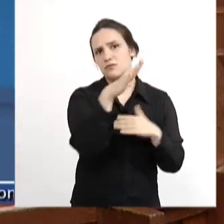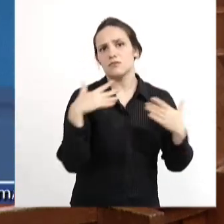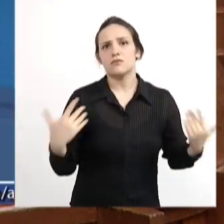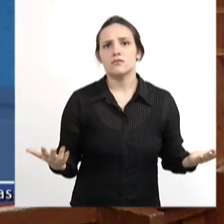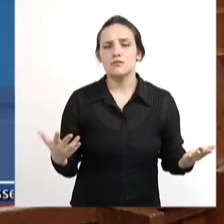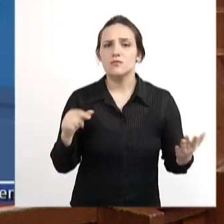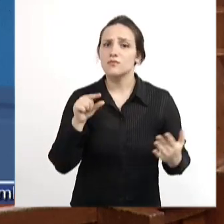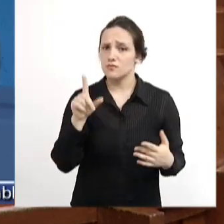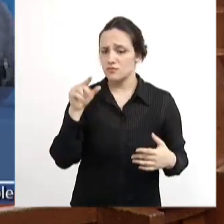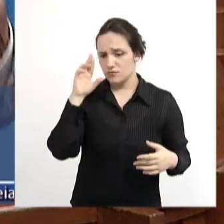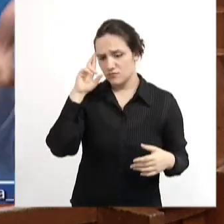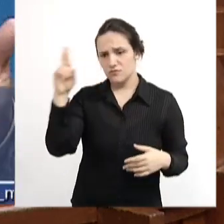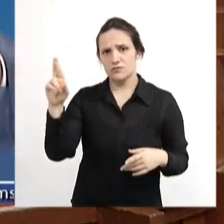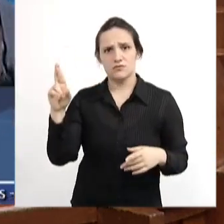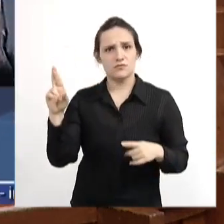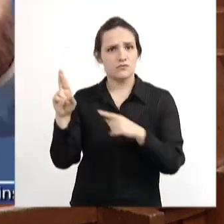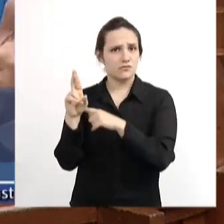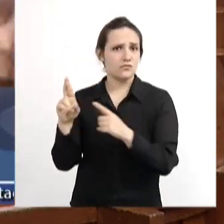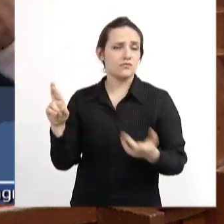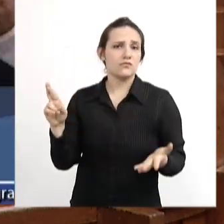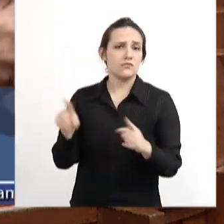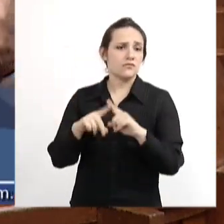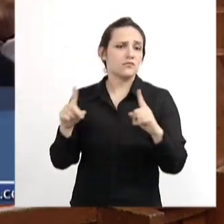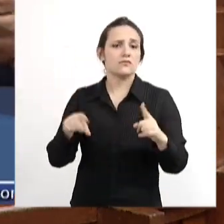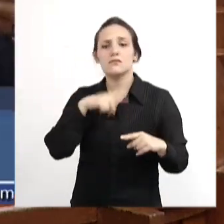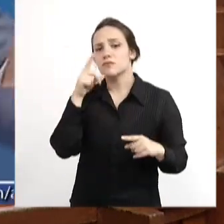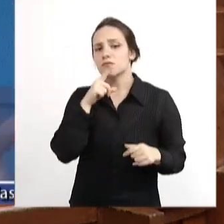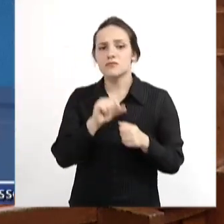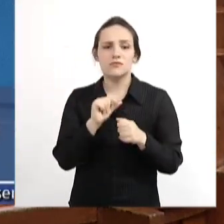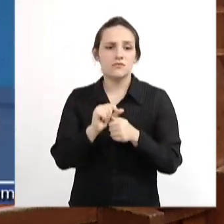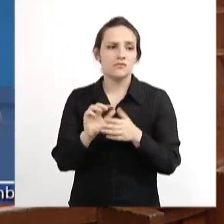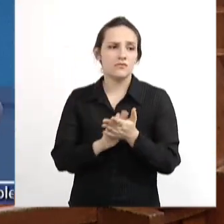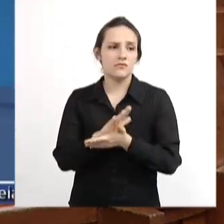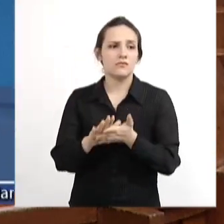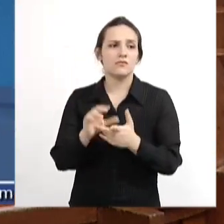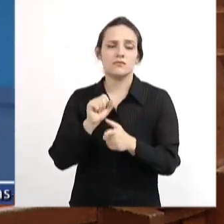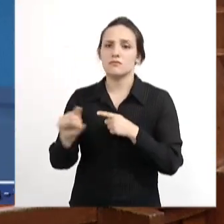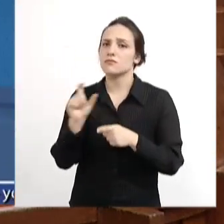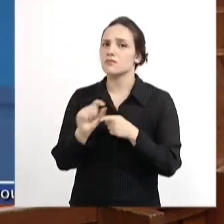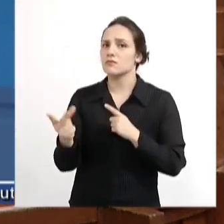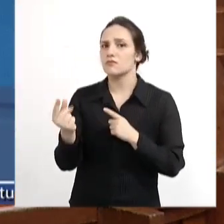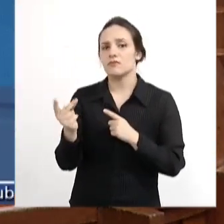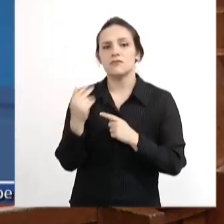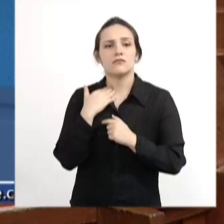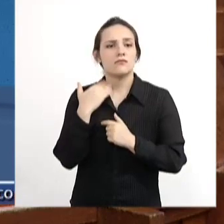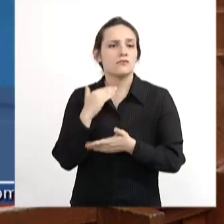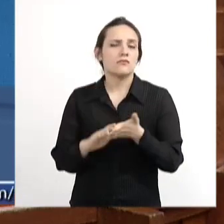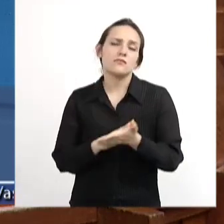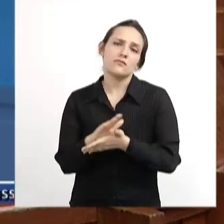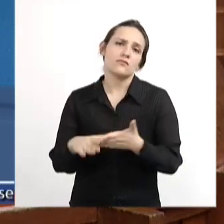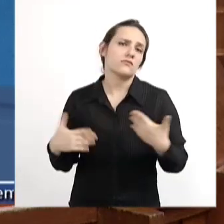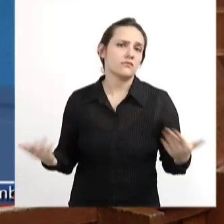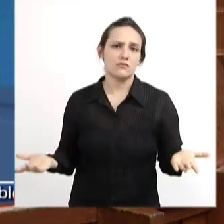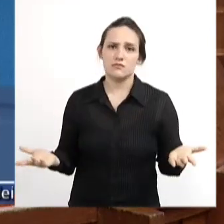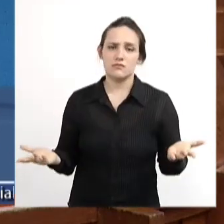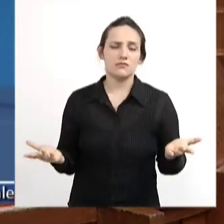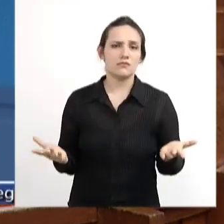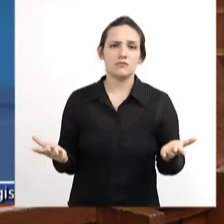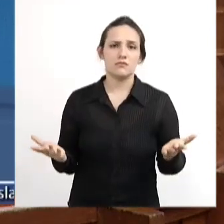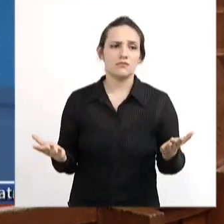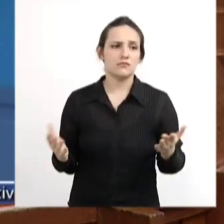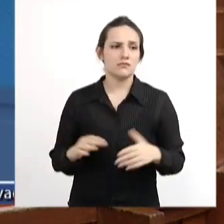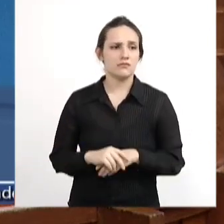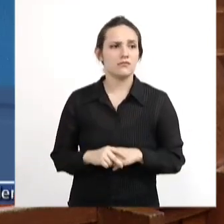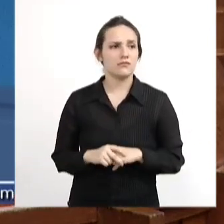de proprietário, mas não consegue fazer o financiamento do banco. Então, isso não é o